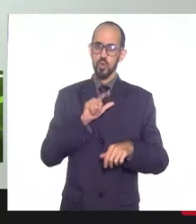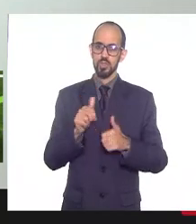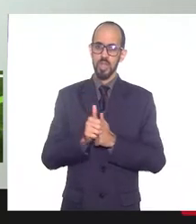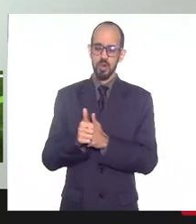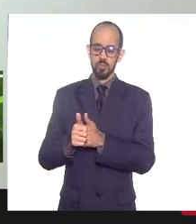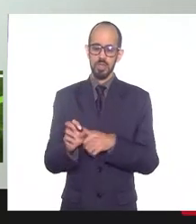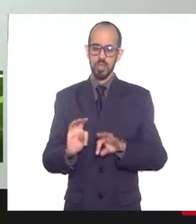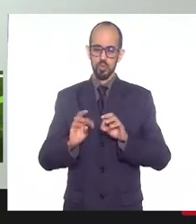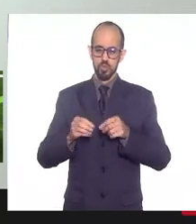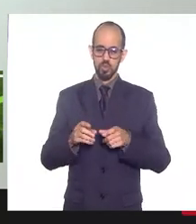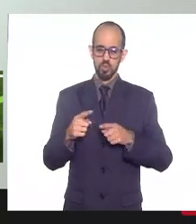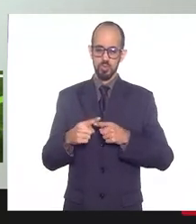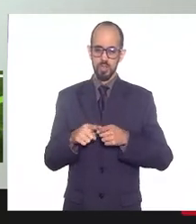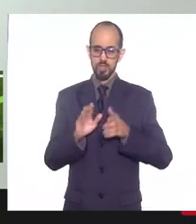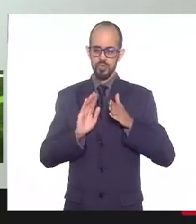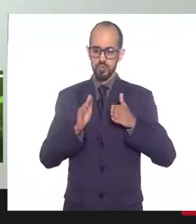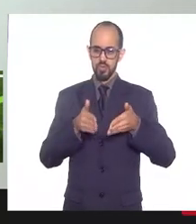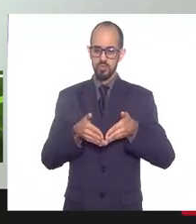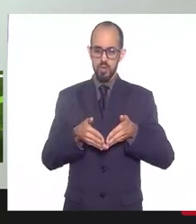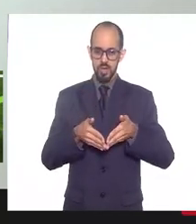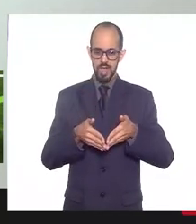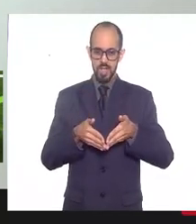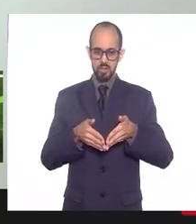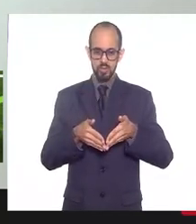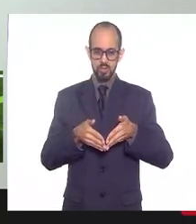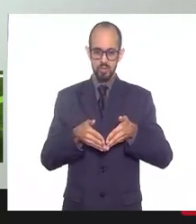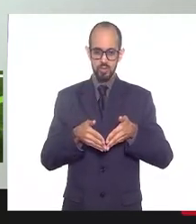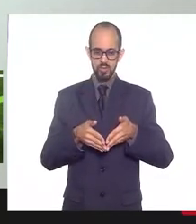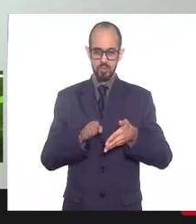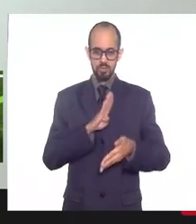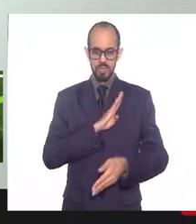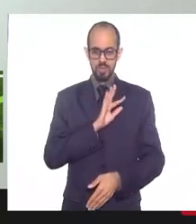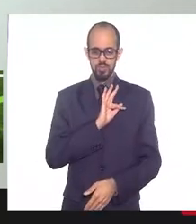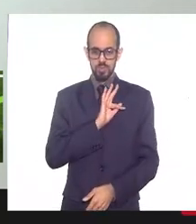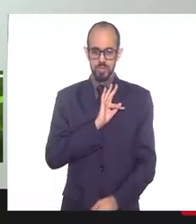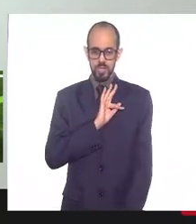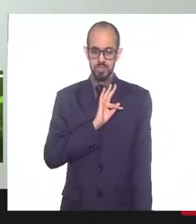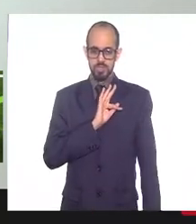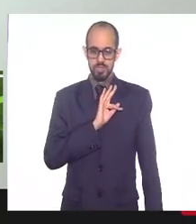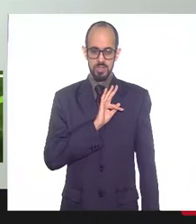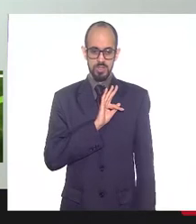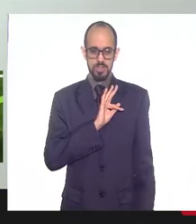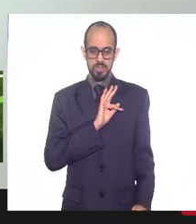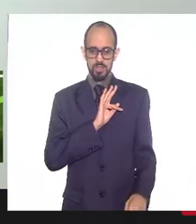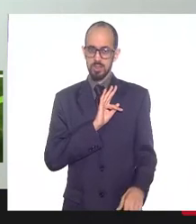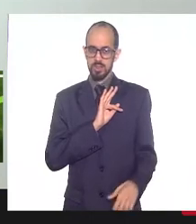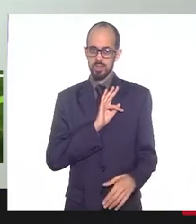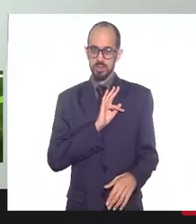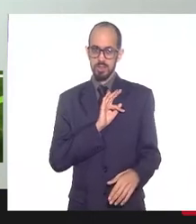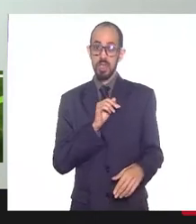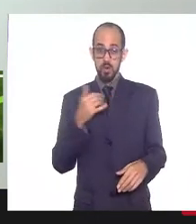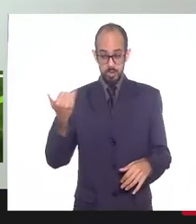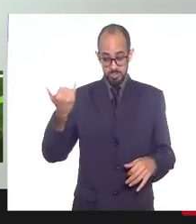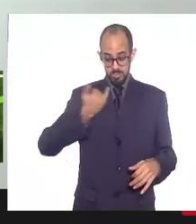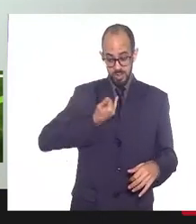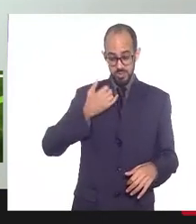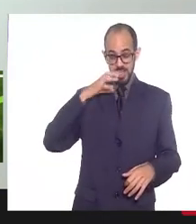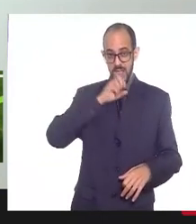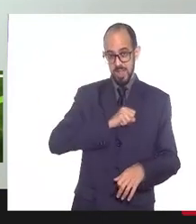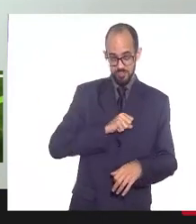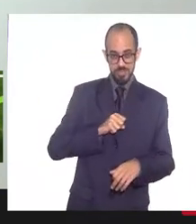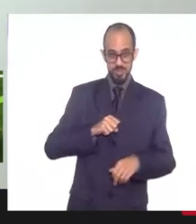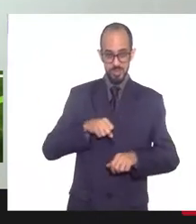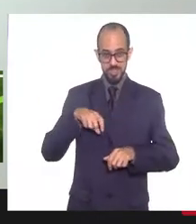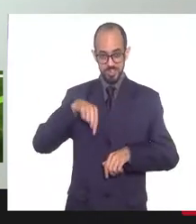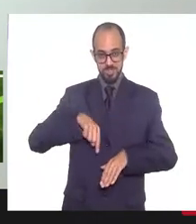fica muito focado na Baixada Fluminense, que vem, o que chega mais rápido para a gente, os casos,